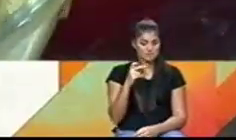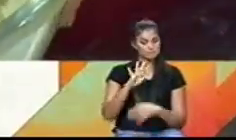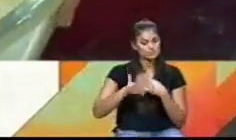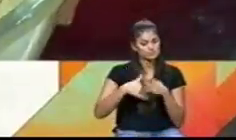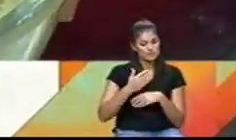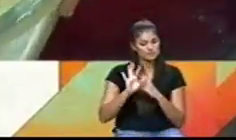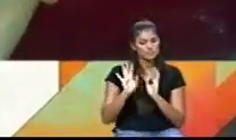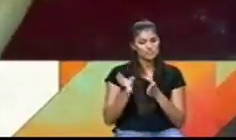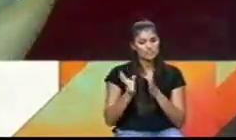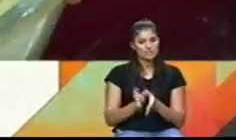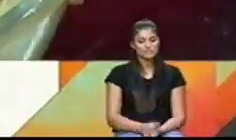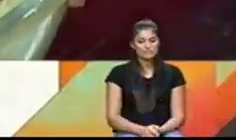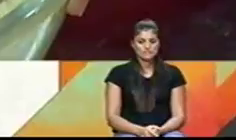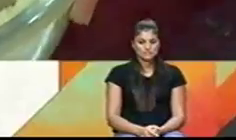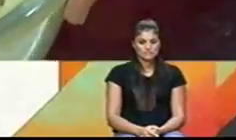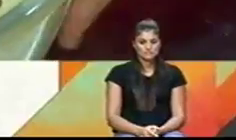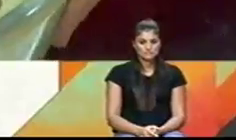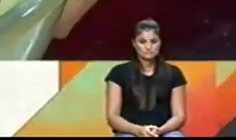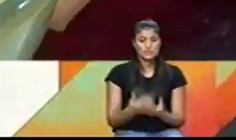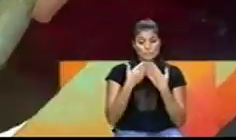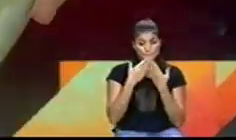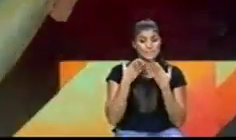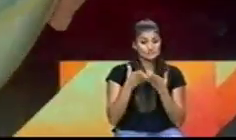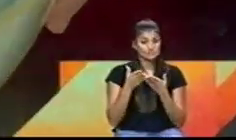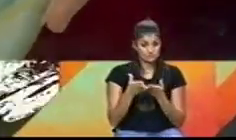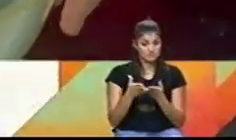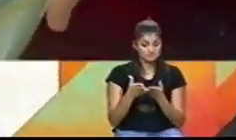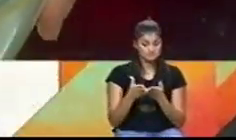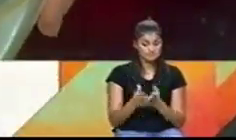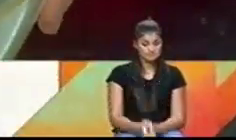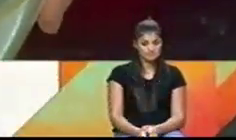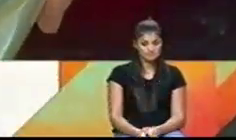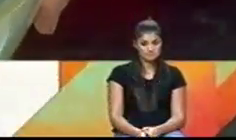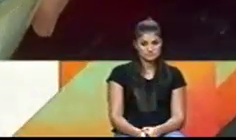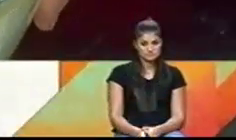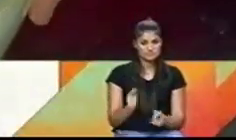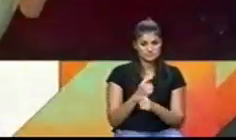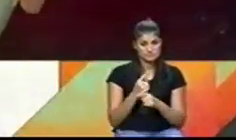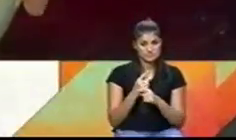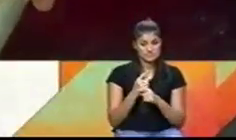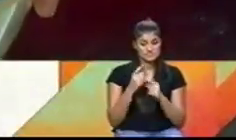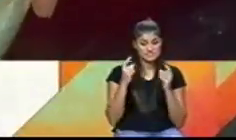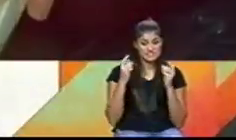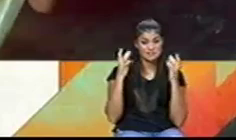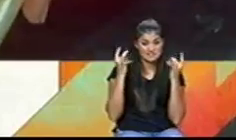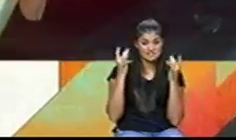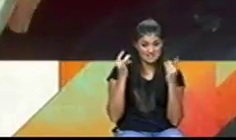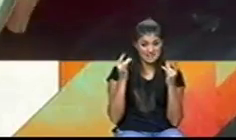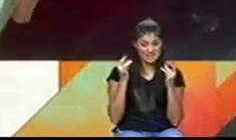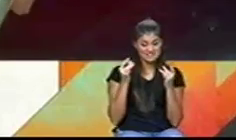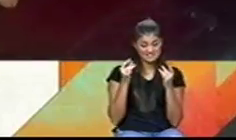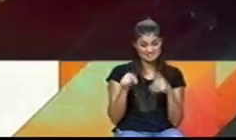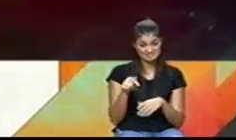Meia. Agora, eu até te vou pedir ajuda, Sónia, importas-te? Estavas a brincar com os medidores? Estava. Estavas tão